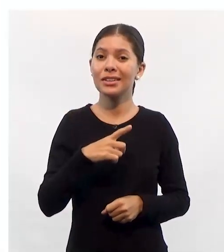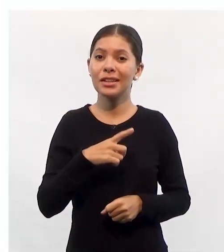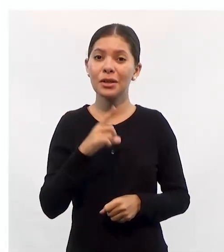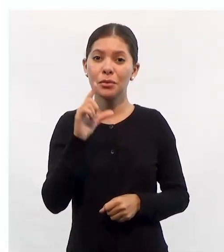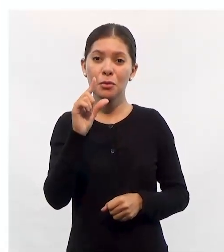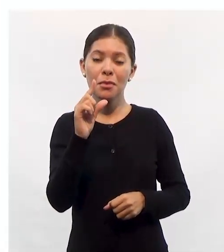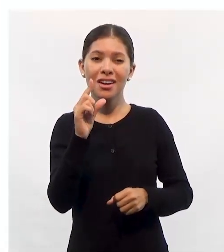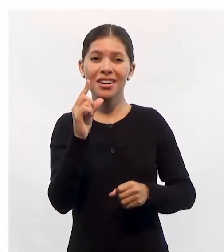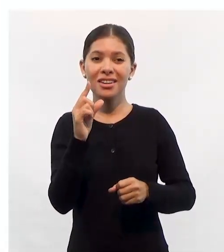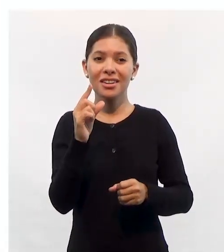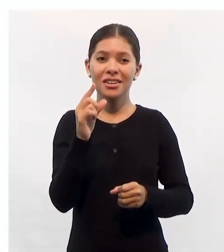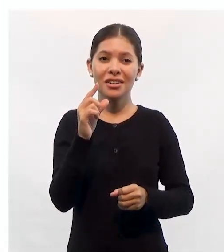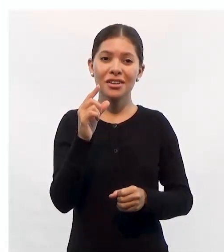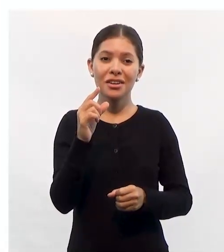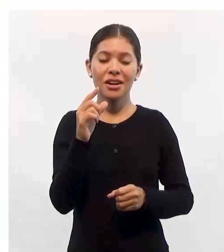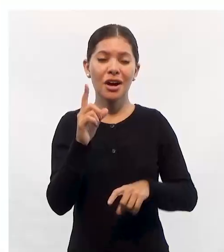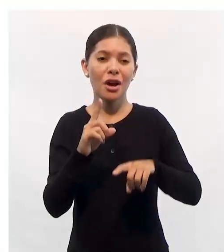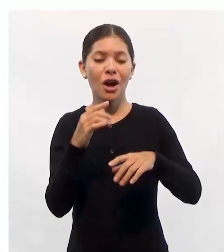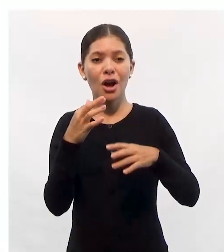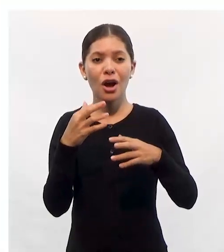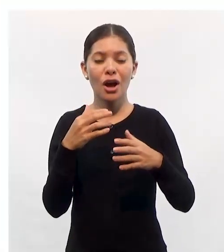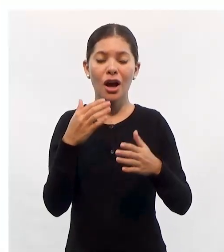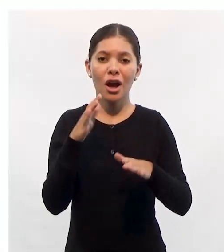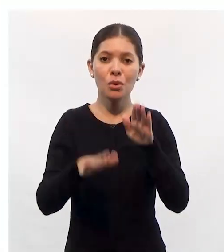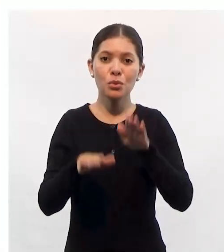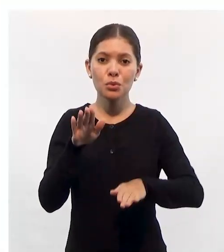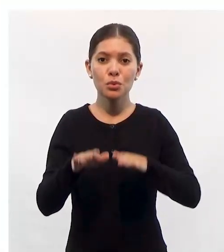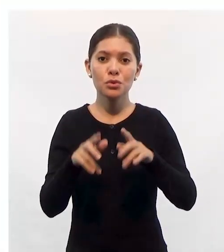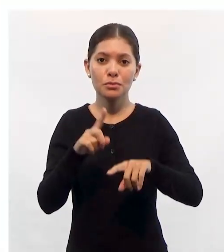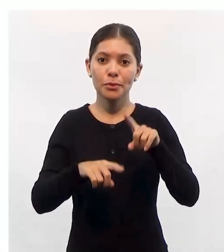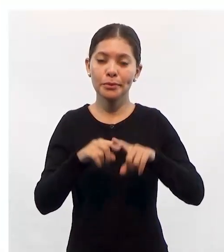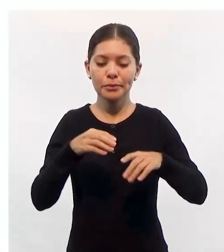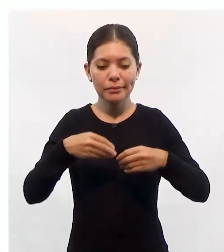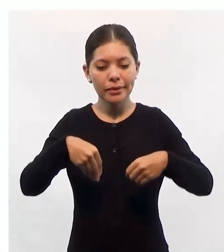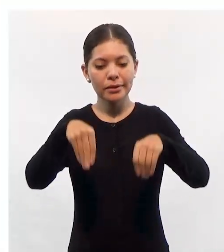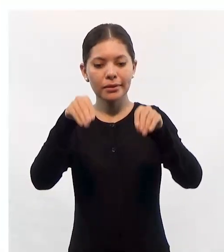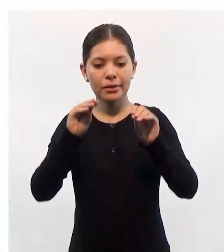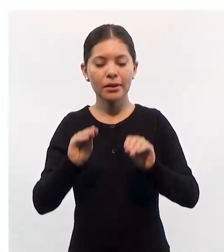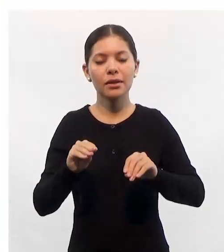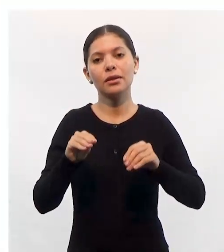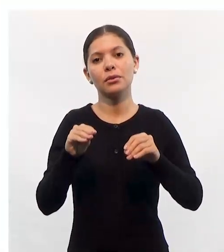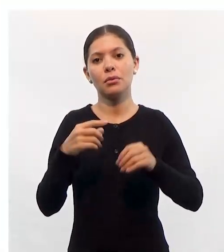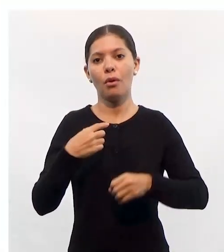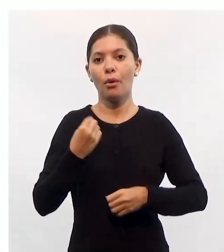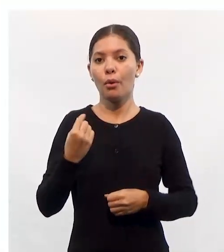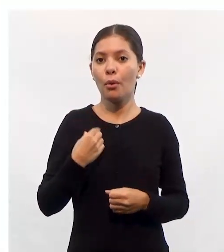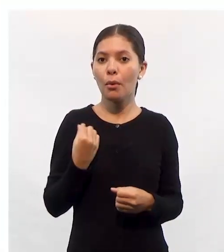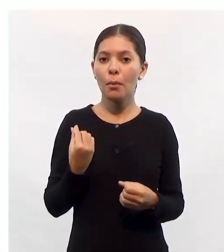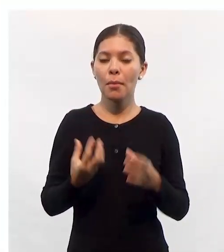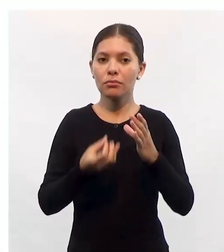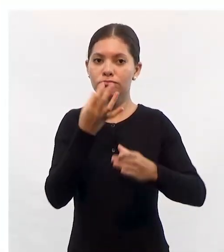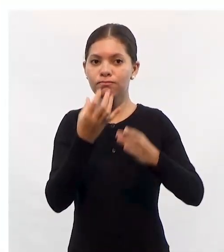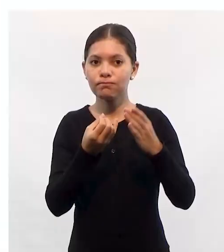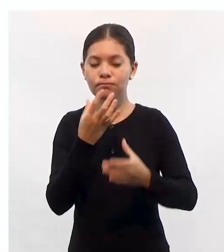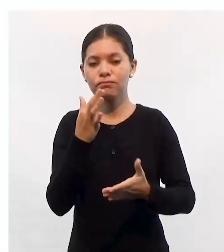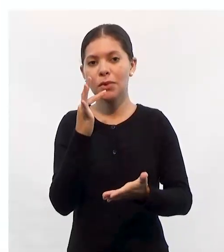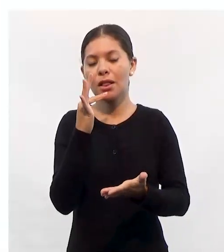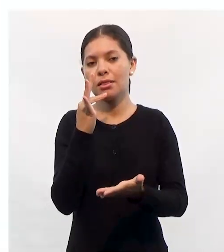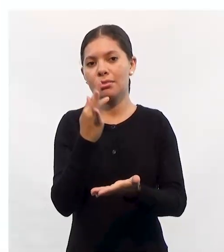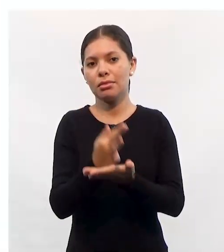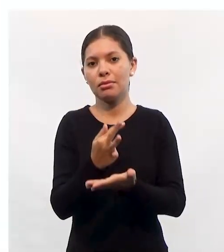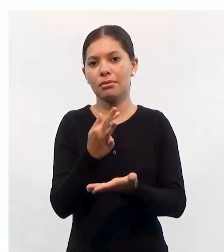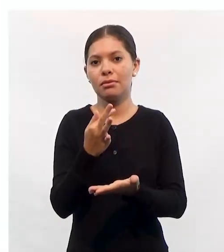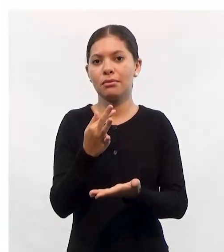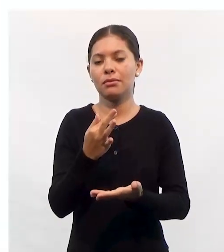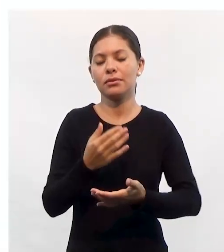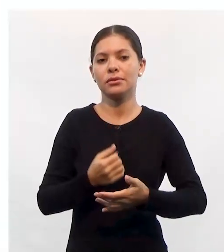uma pequena variedade de produtos, e é o caso de fabricação de tecidos, roupas, do trabalho de tipografia e das